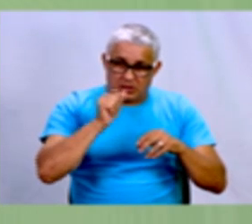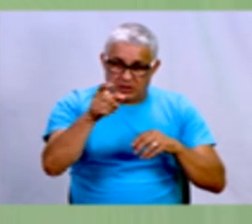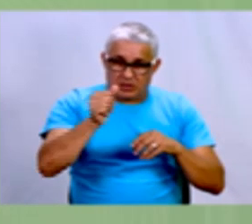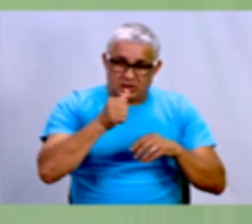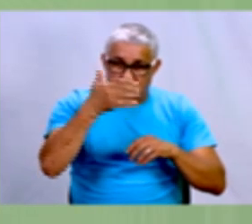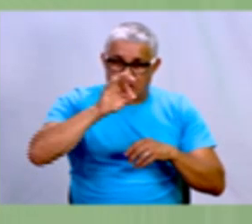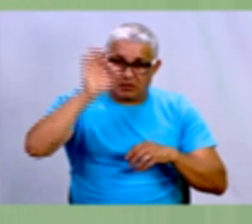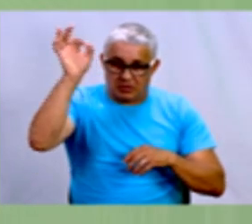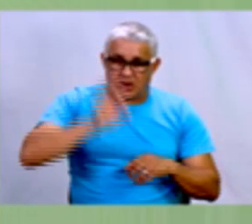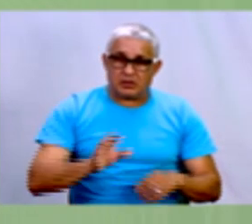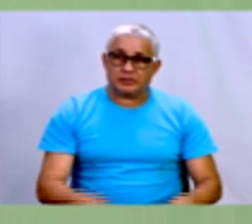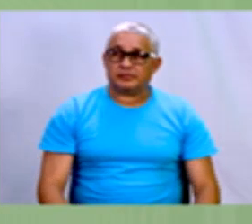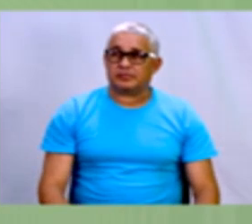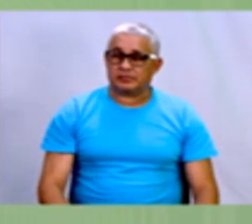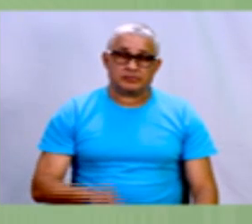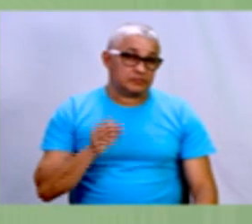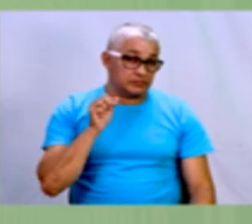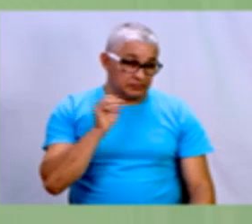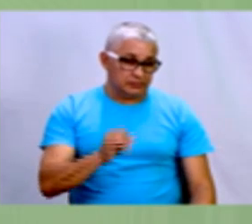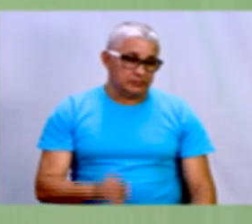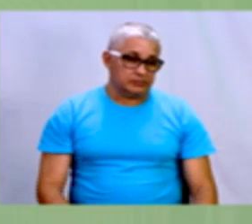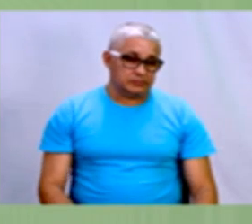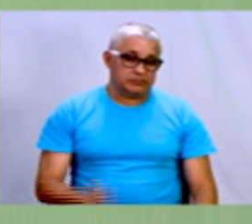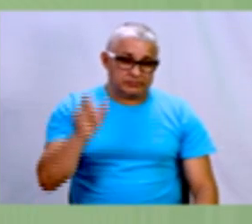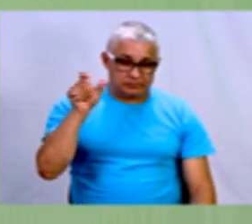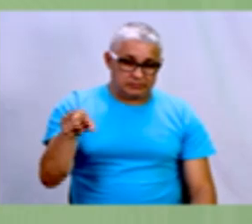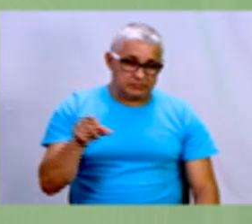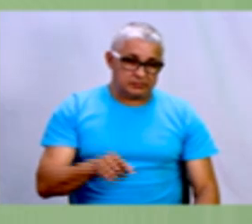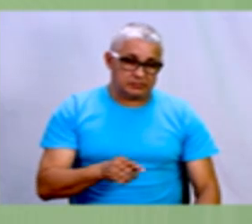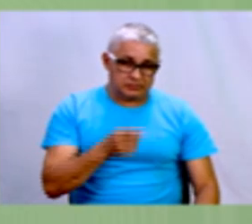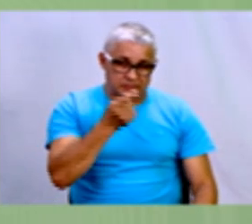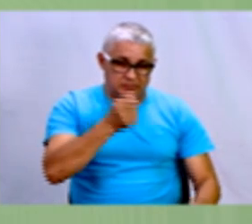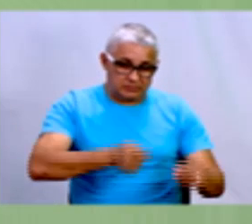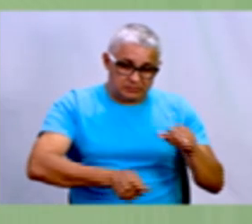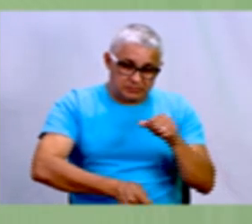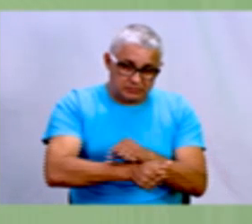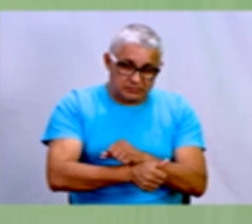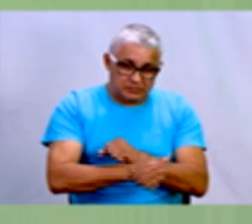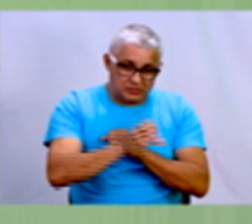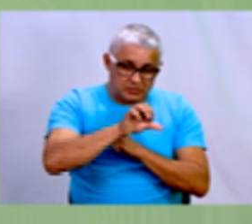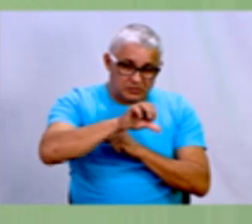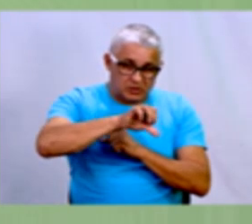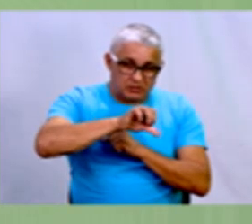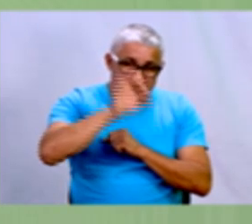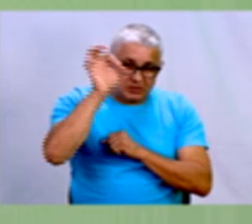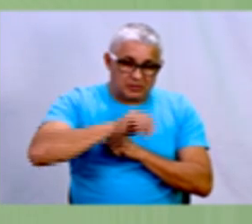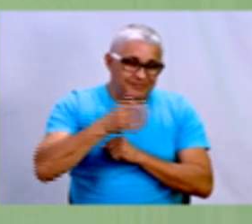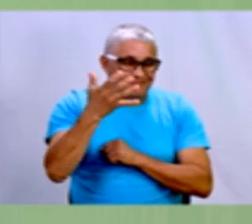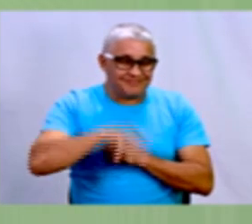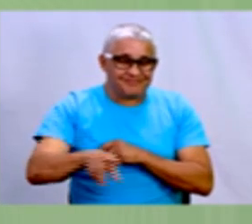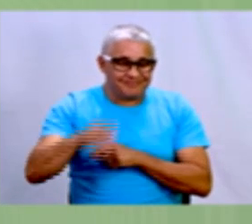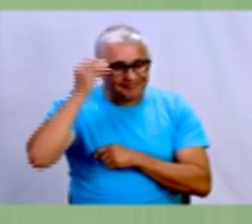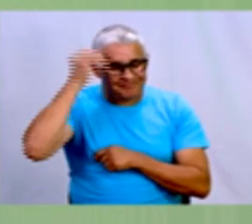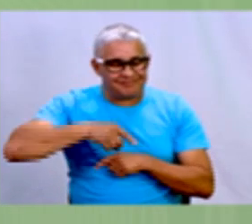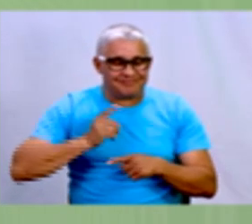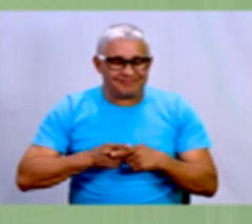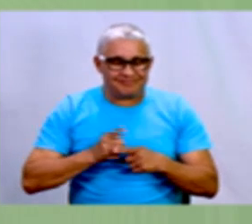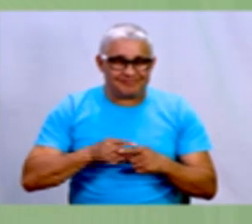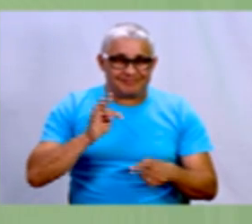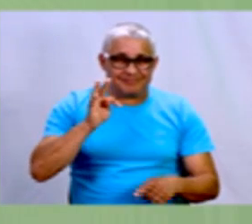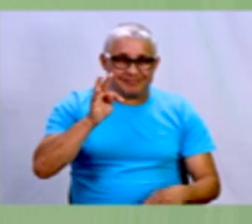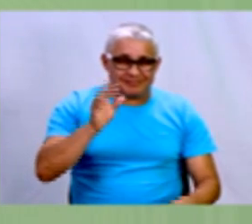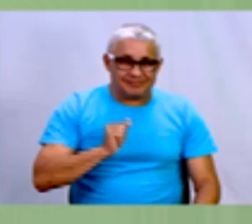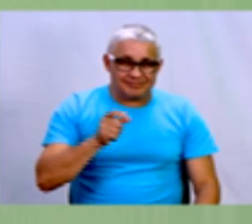de 10%, se ele for fazer um investimento, alguma coisa que vai render 9%, ele já não quer, porque a taxa mínima